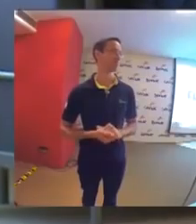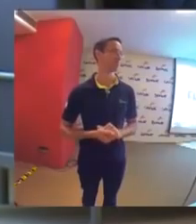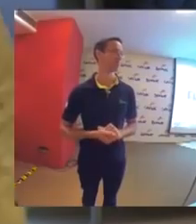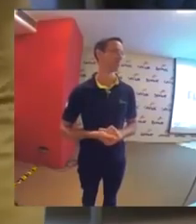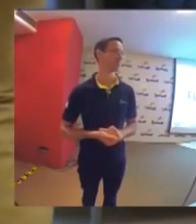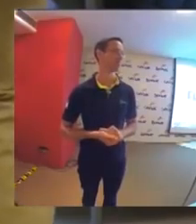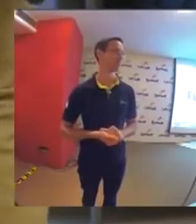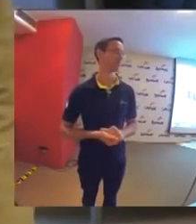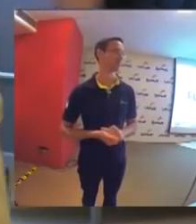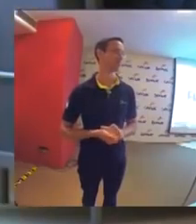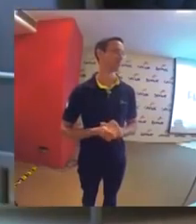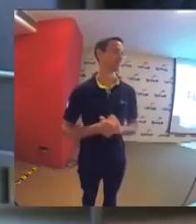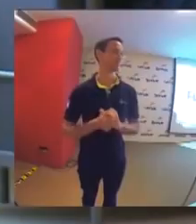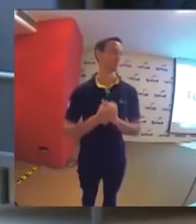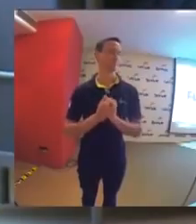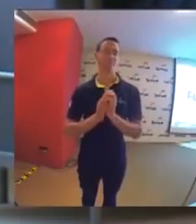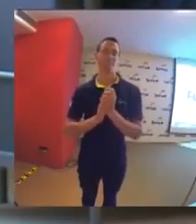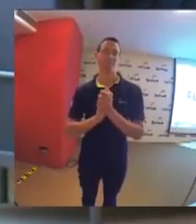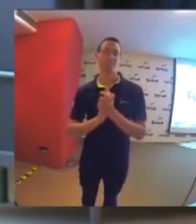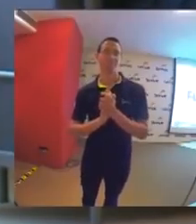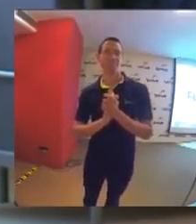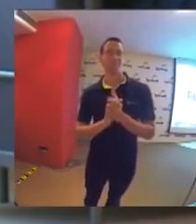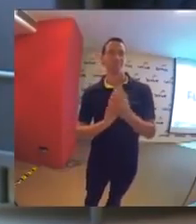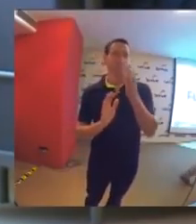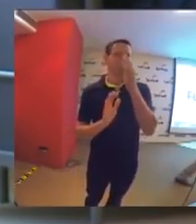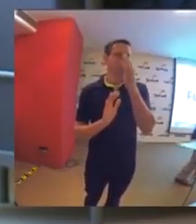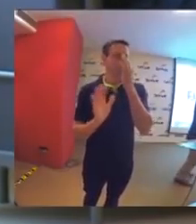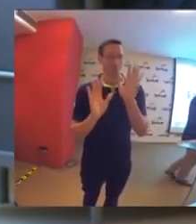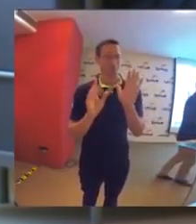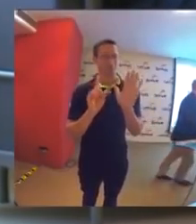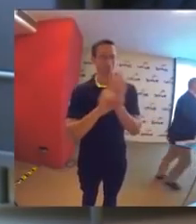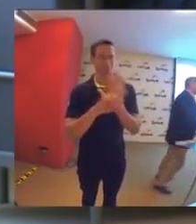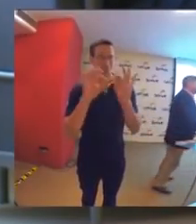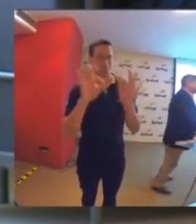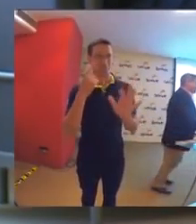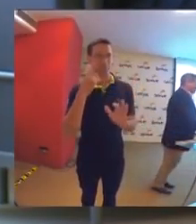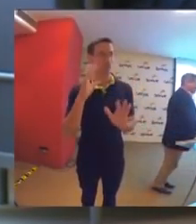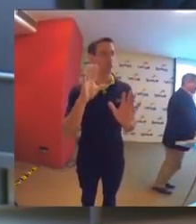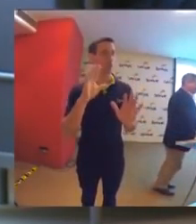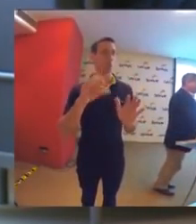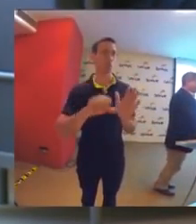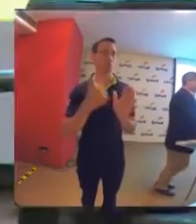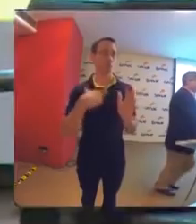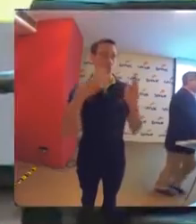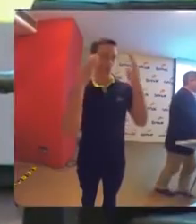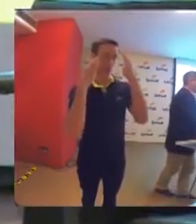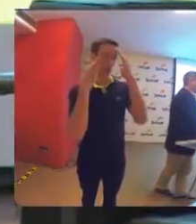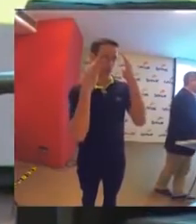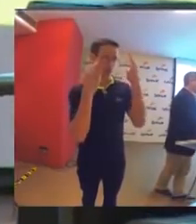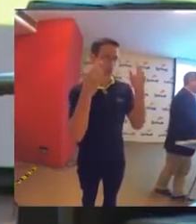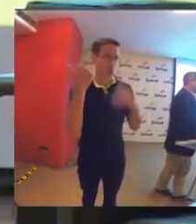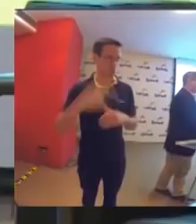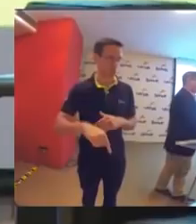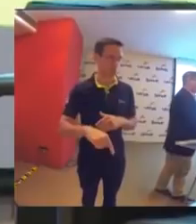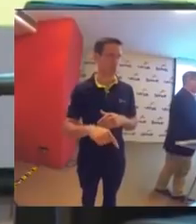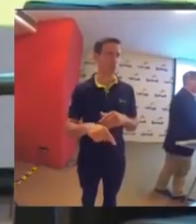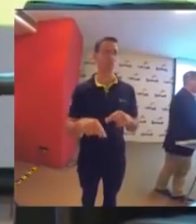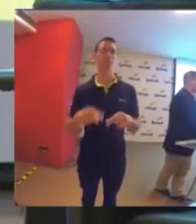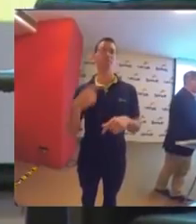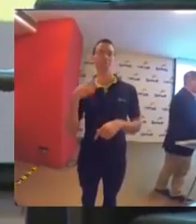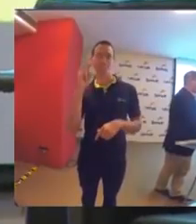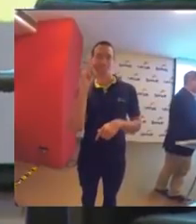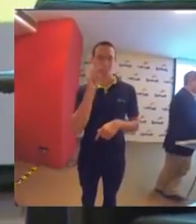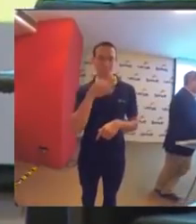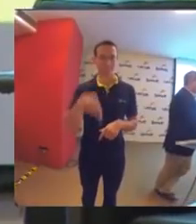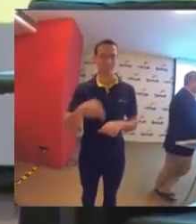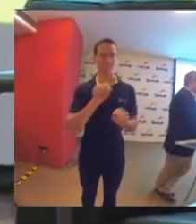Não é nenhuma pergunta exatamente. Eu queria agradecer mais uma vez e queria dizer que assim, a gente tem visto aqui no Senac, né, mais ou